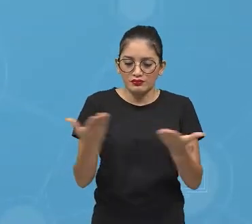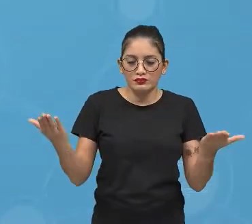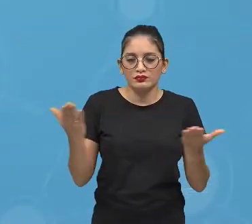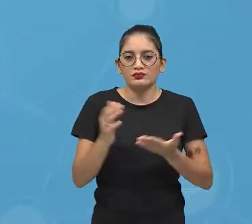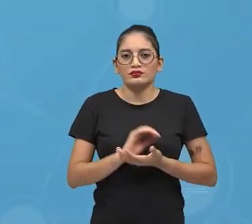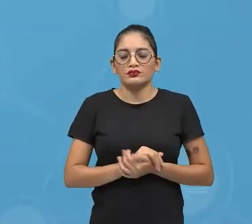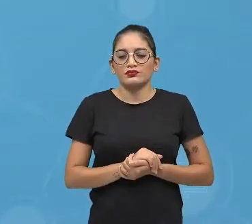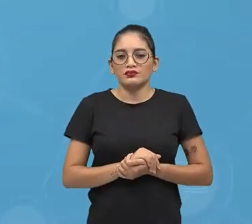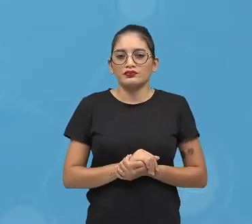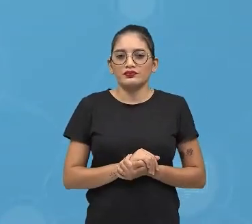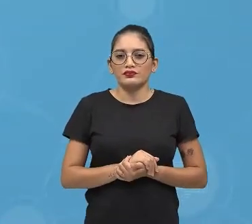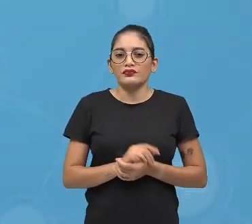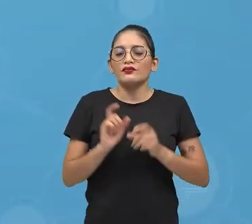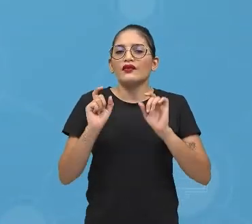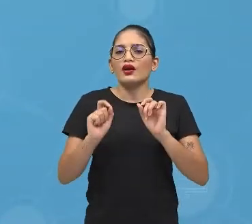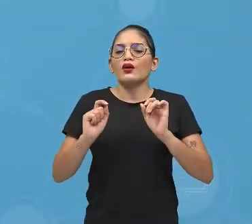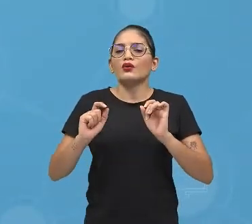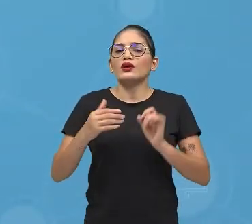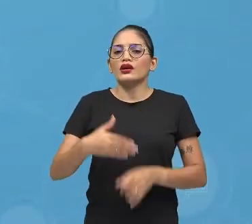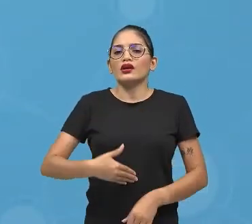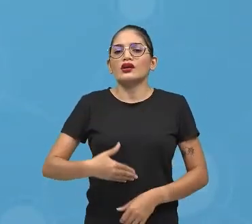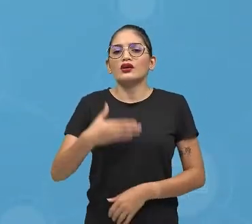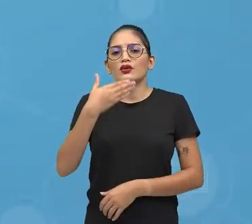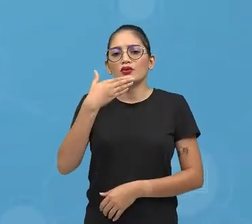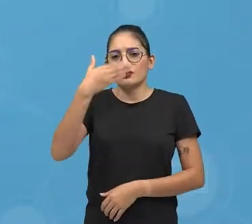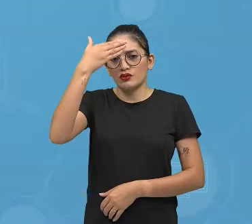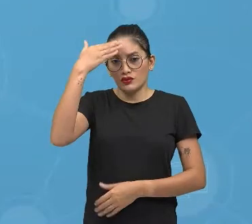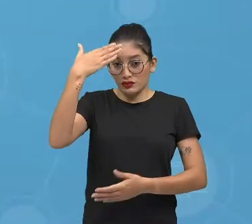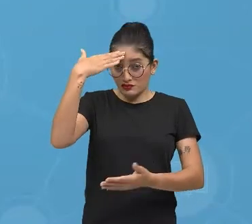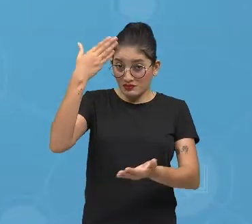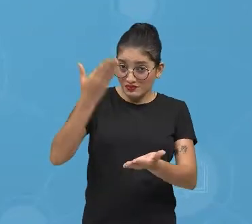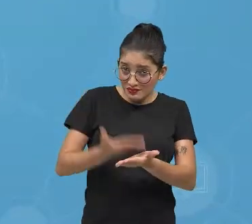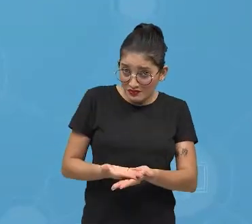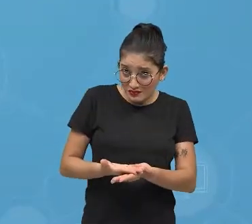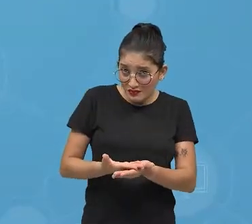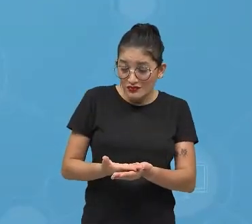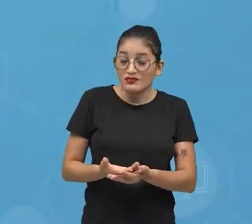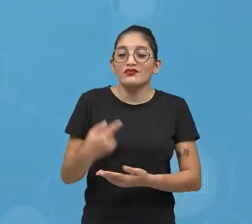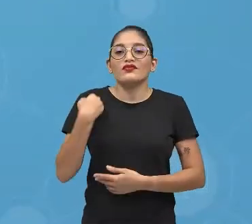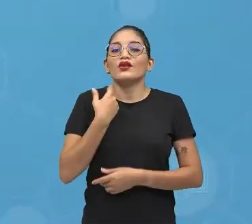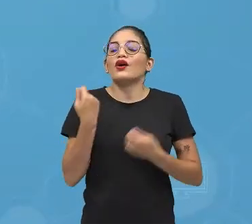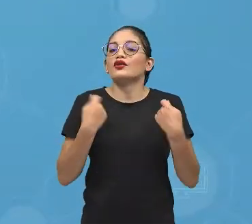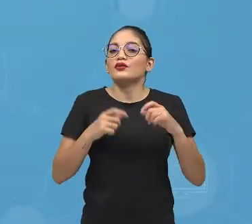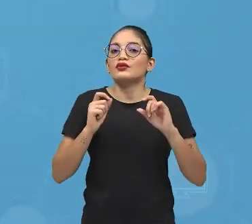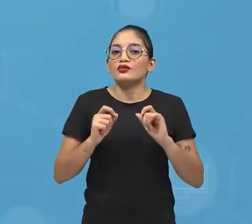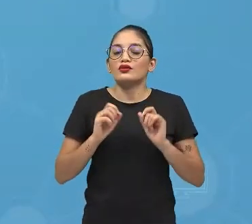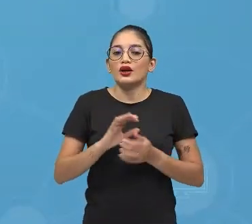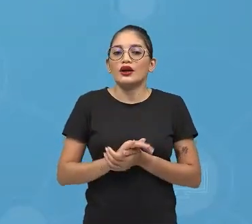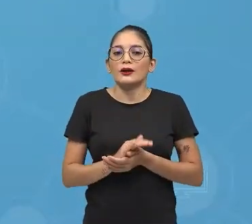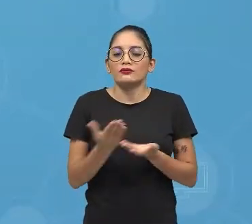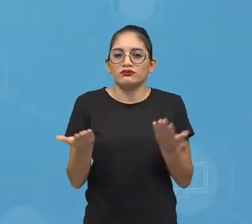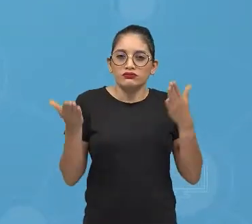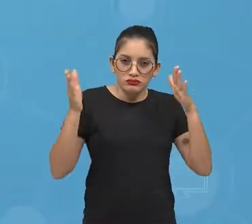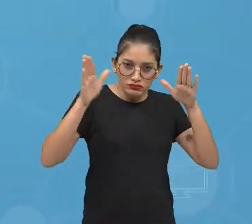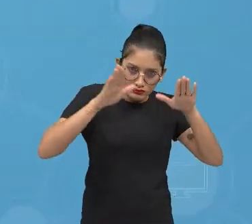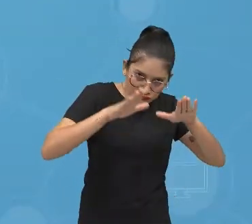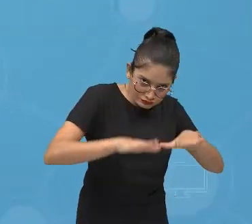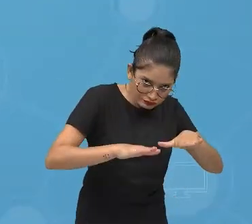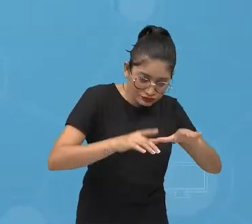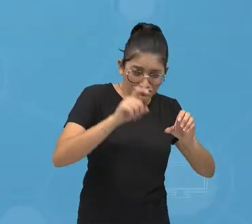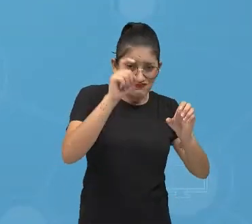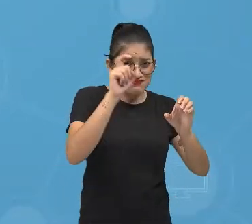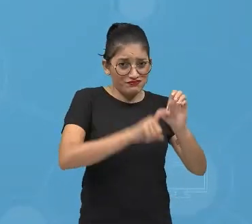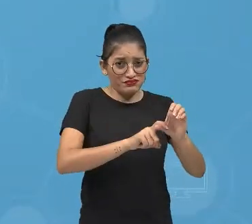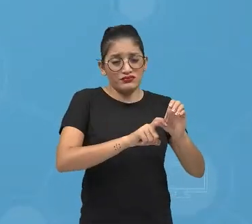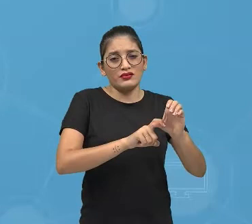Agora, o que o islamismo acredita? Que devemos ter uma submissão total